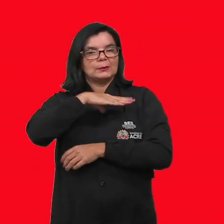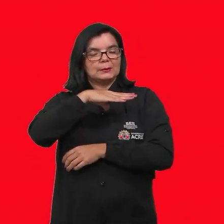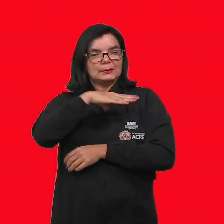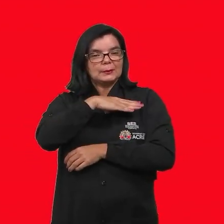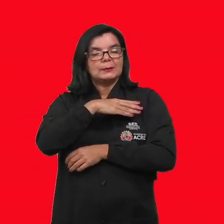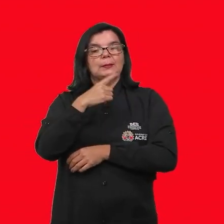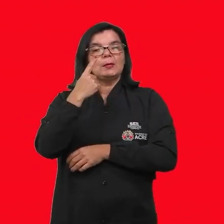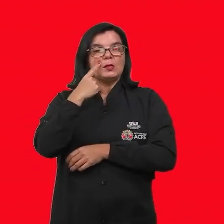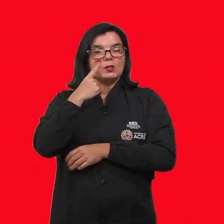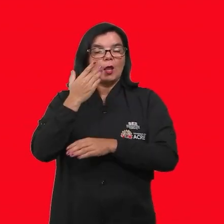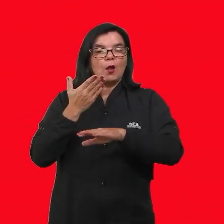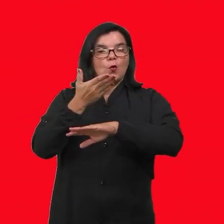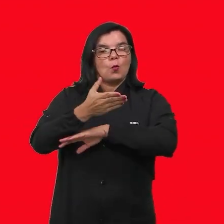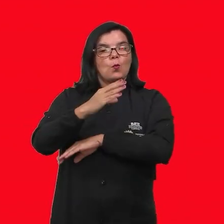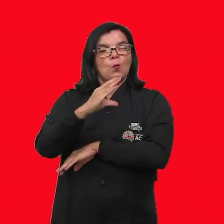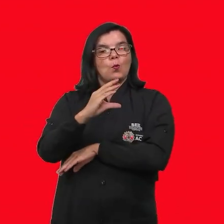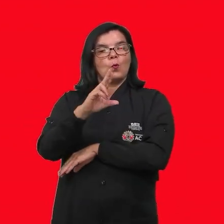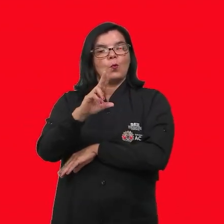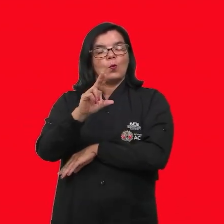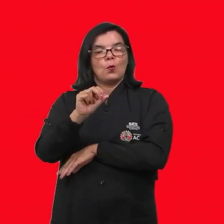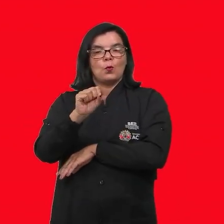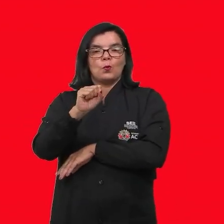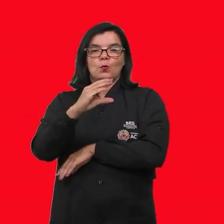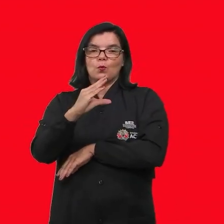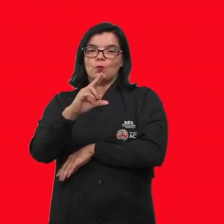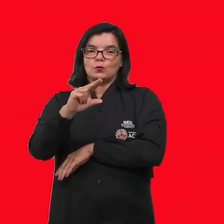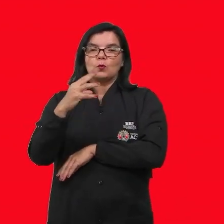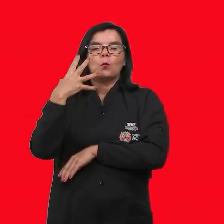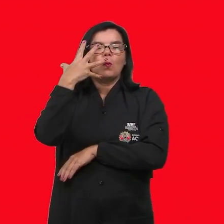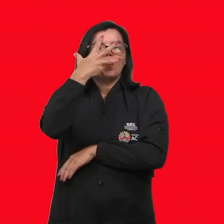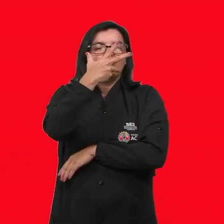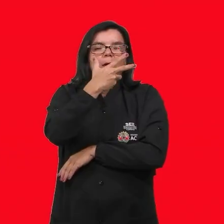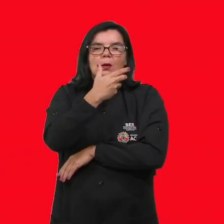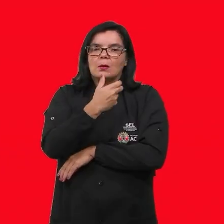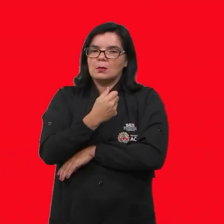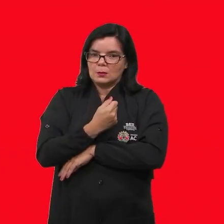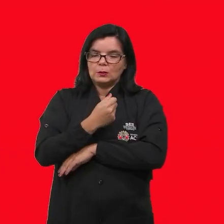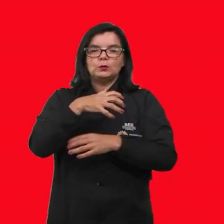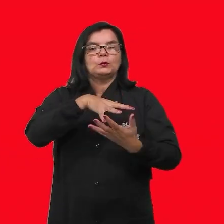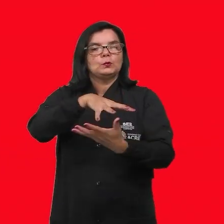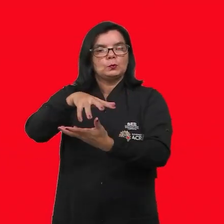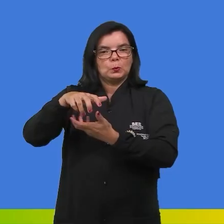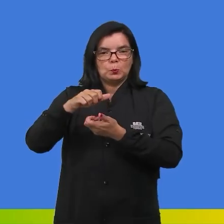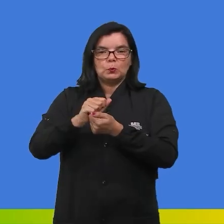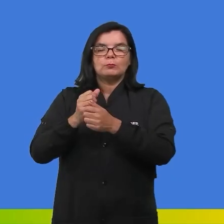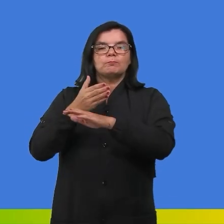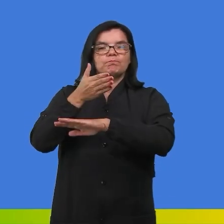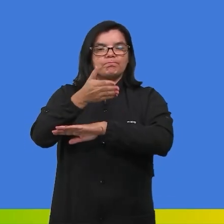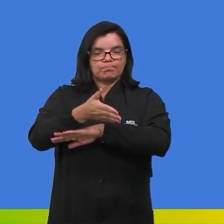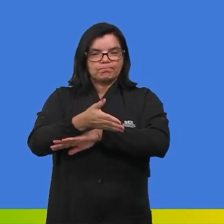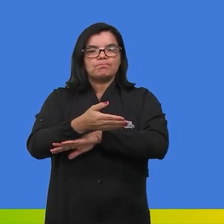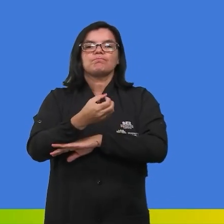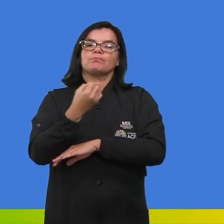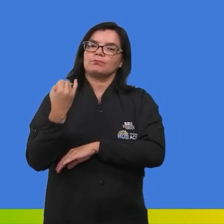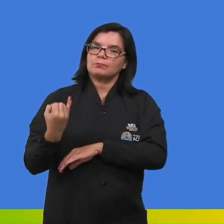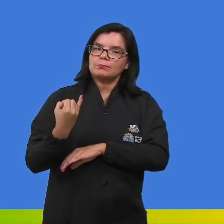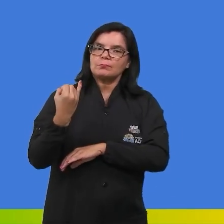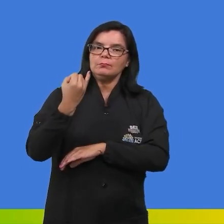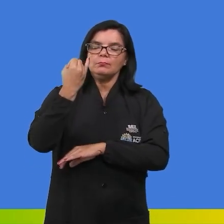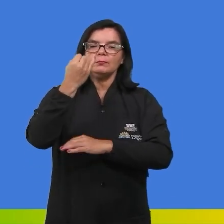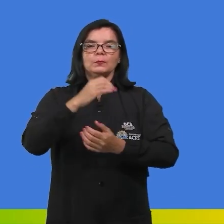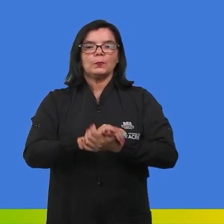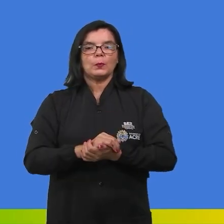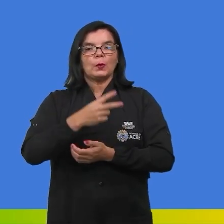e você chega a Cusco, né, que é um dos lugares mais lindos aí do mundo, certamente, né, um ponto turístico e tem grande relevância.